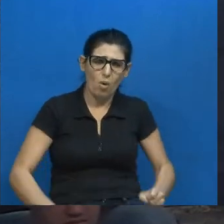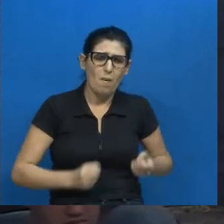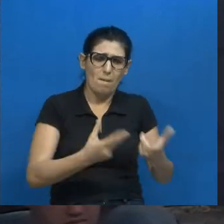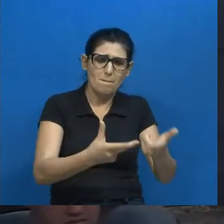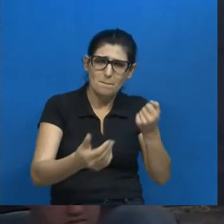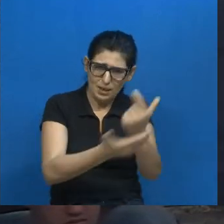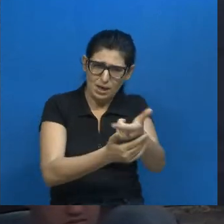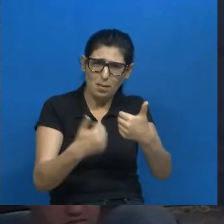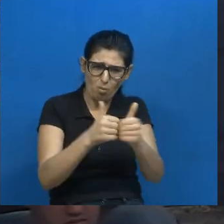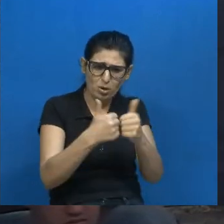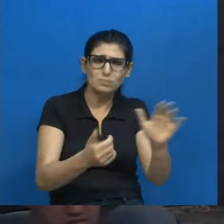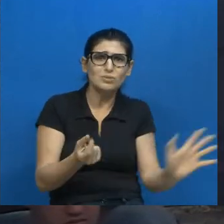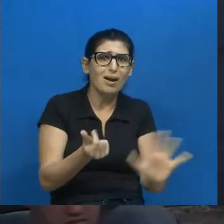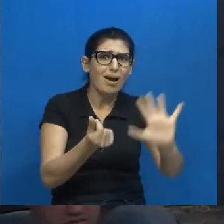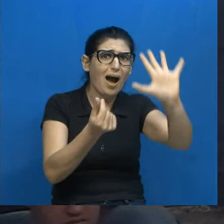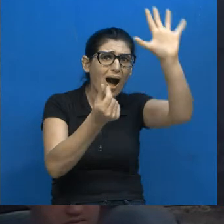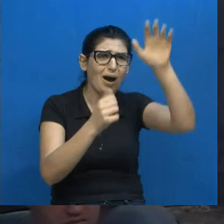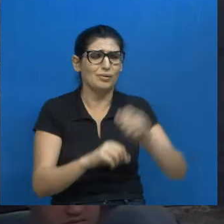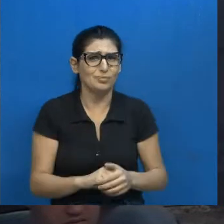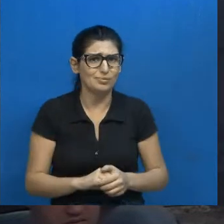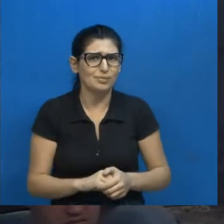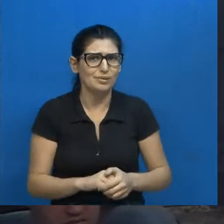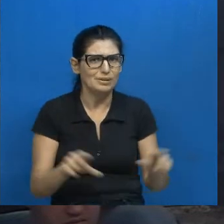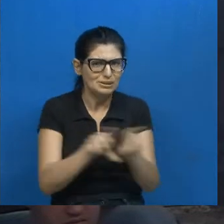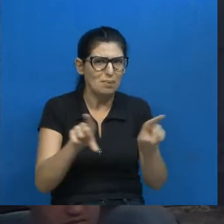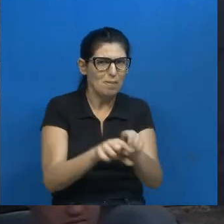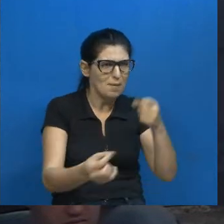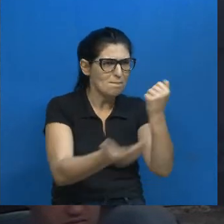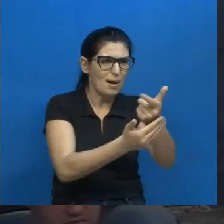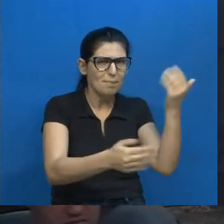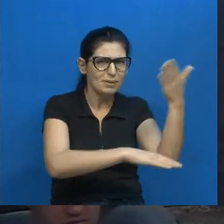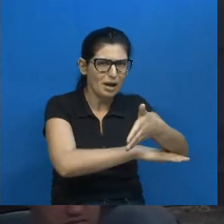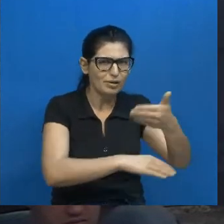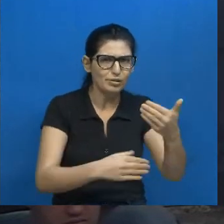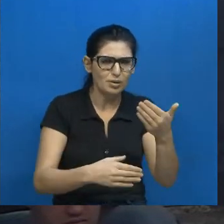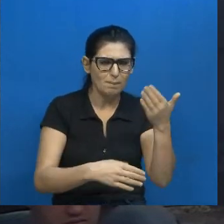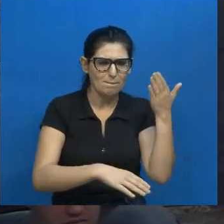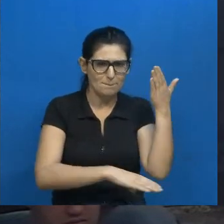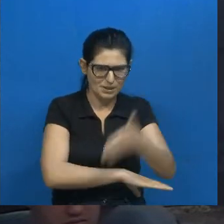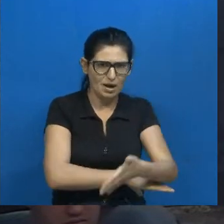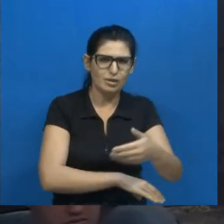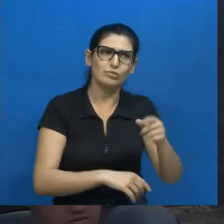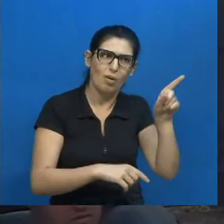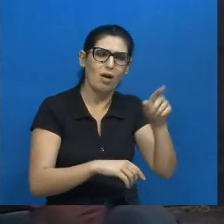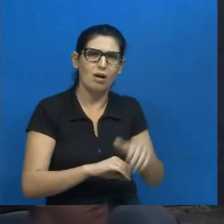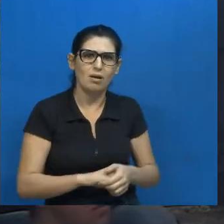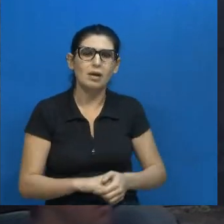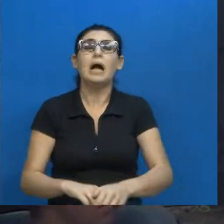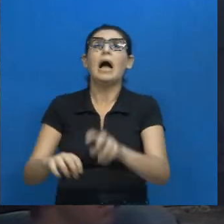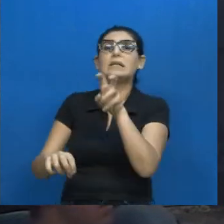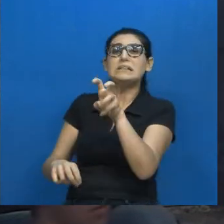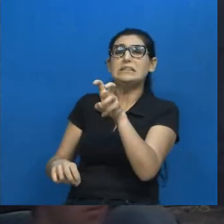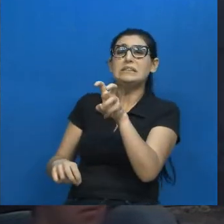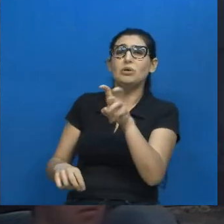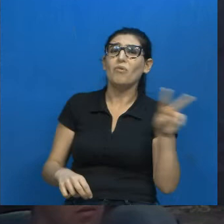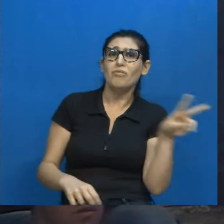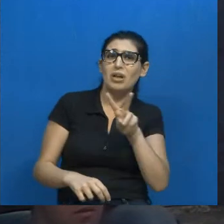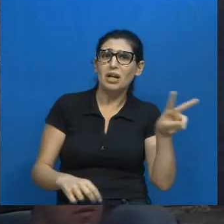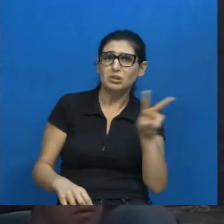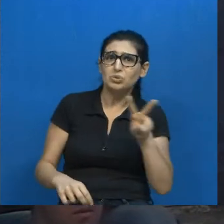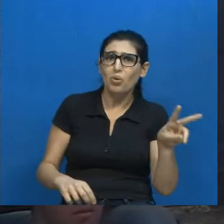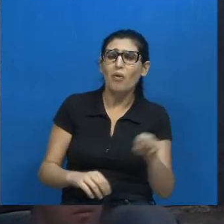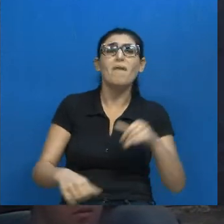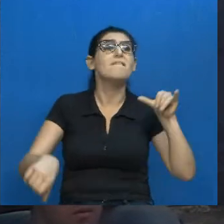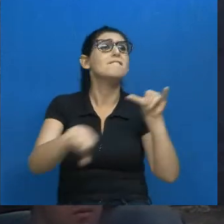sinal. Quanto à minha pergunta, é a seguinte, e aqui só tem 5 vereadores, era legal se tivesse 13, eu gostaria